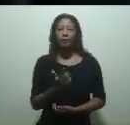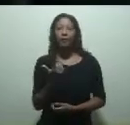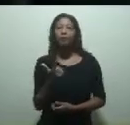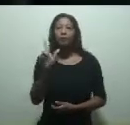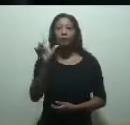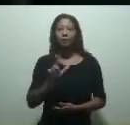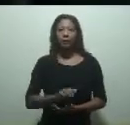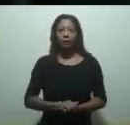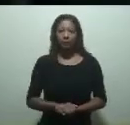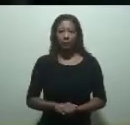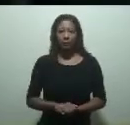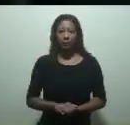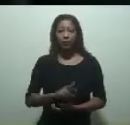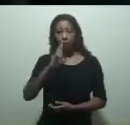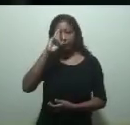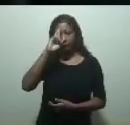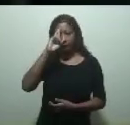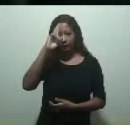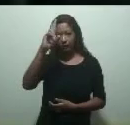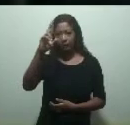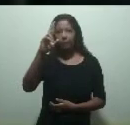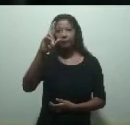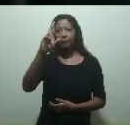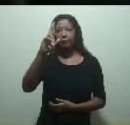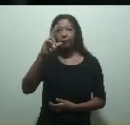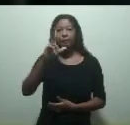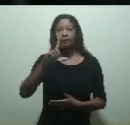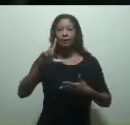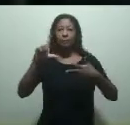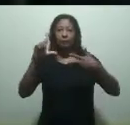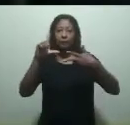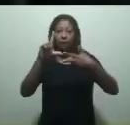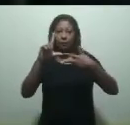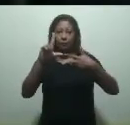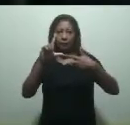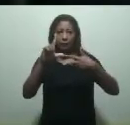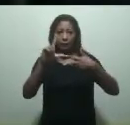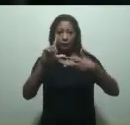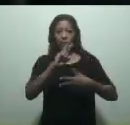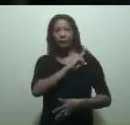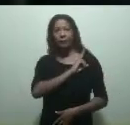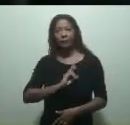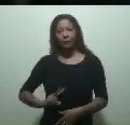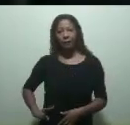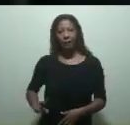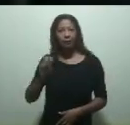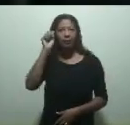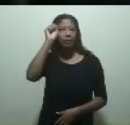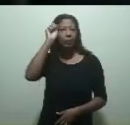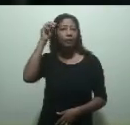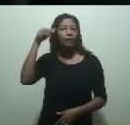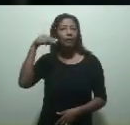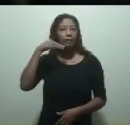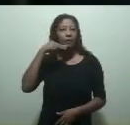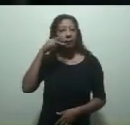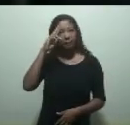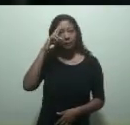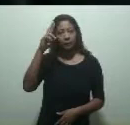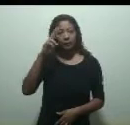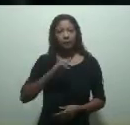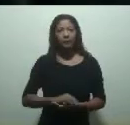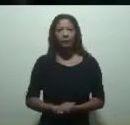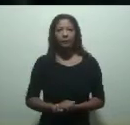da outras providências. Autor, Poder Legislativo Municipal, vereadora Ana Michele de Farias